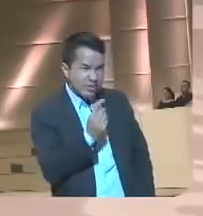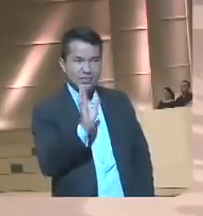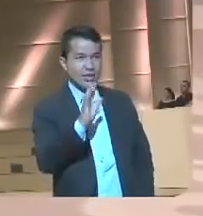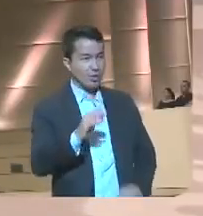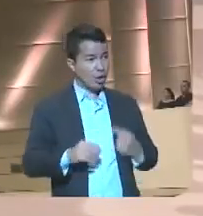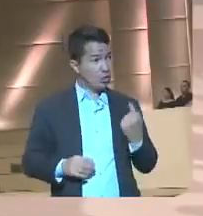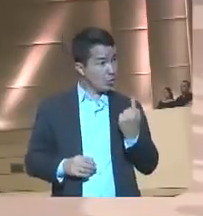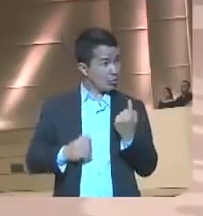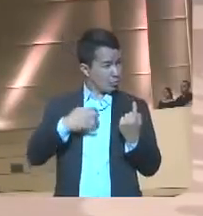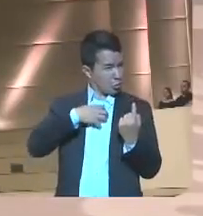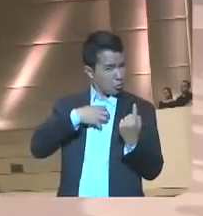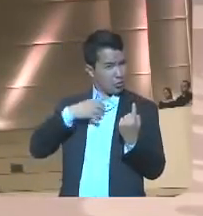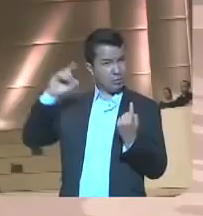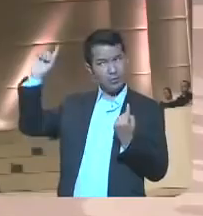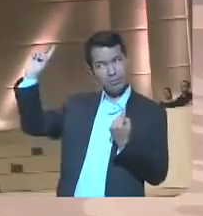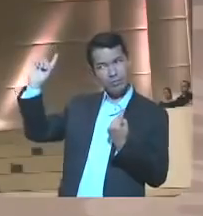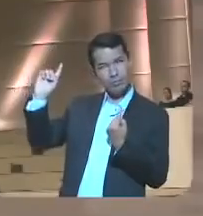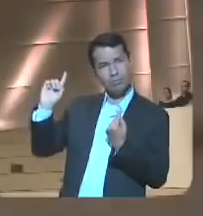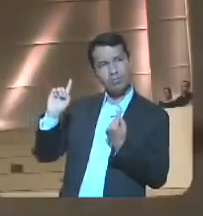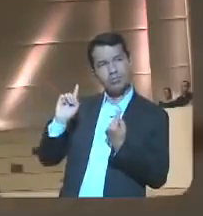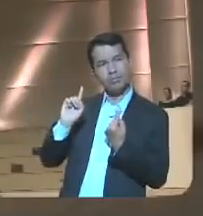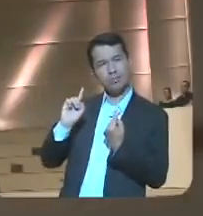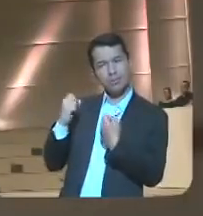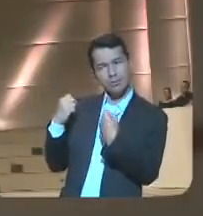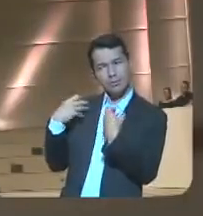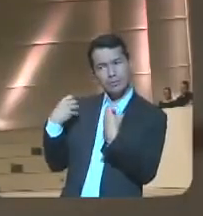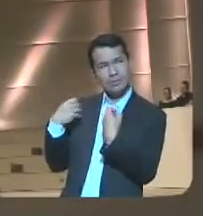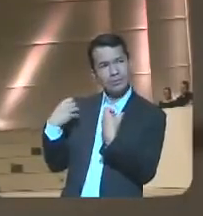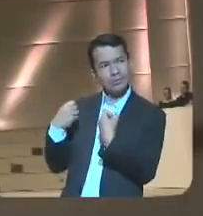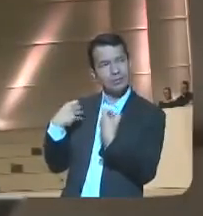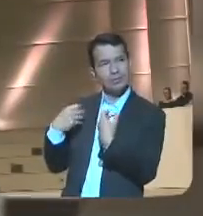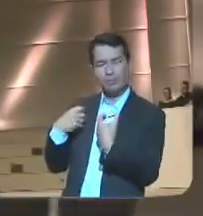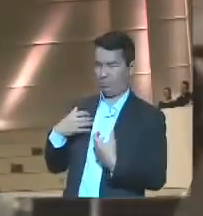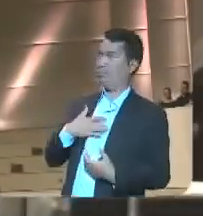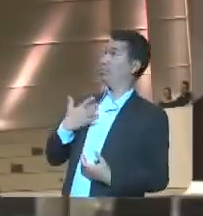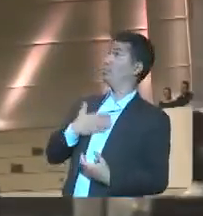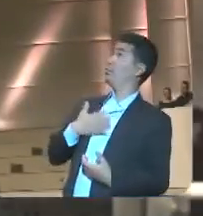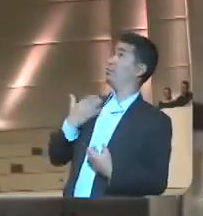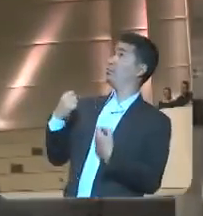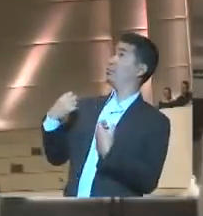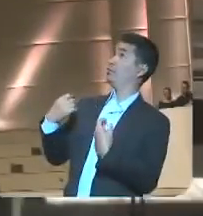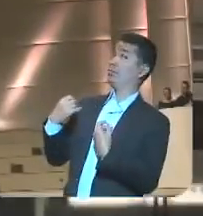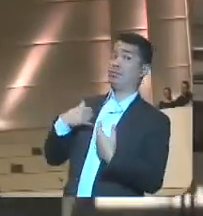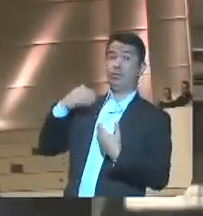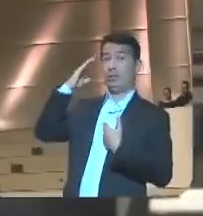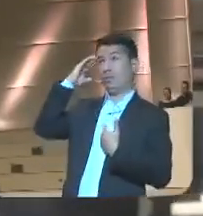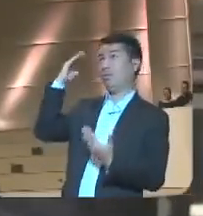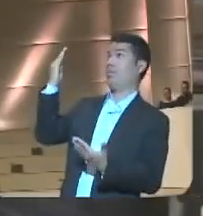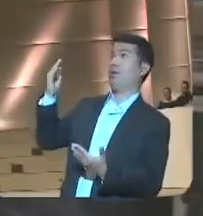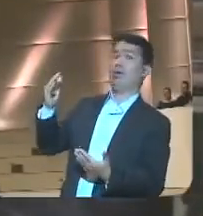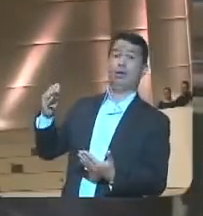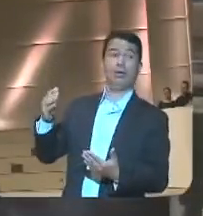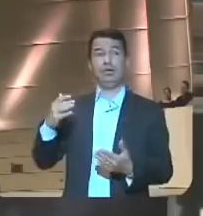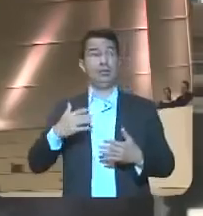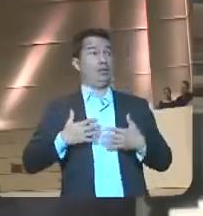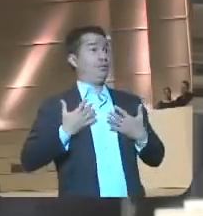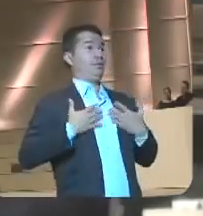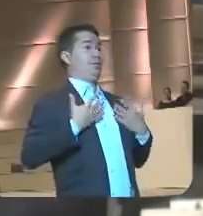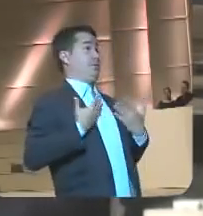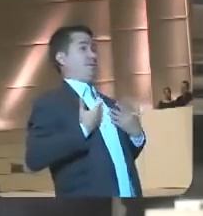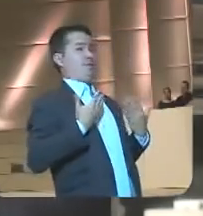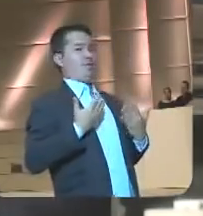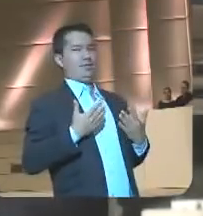consciência eu acho um tremendo porque quando o senhor derrama sobre nós o seu espírito santo ele não apenas nos